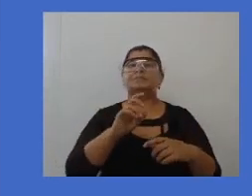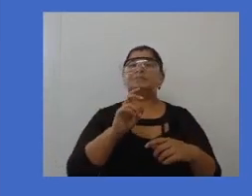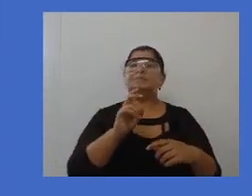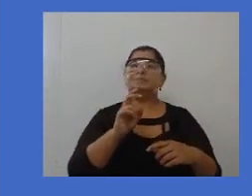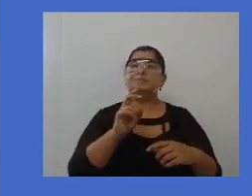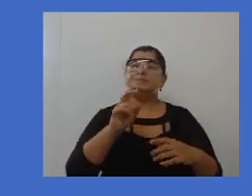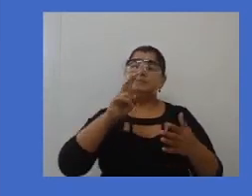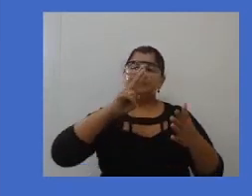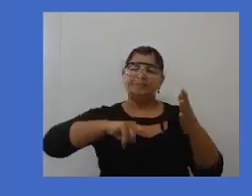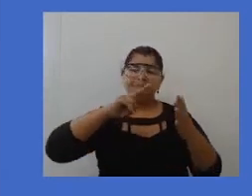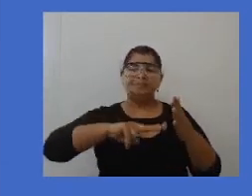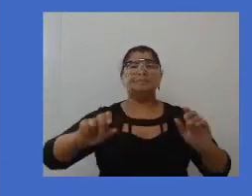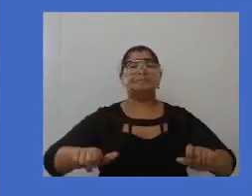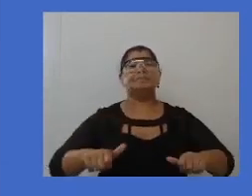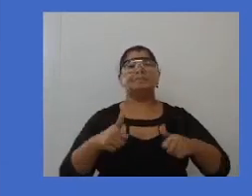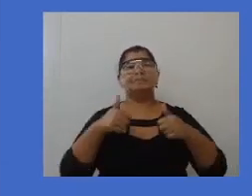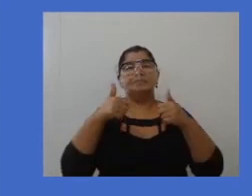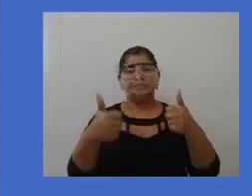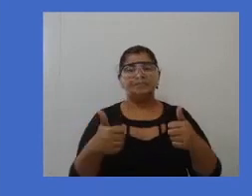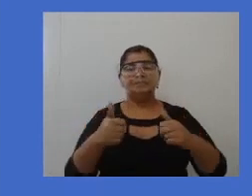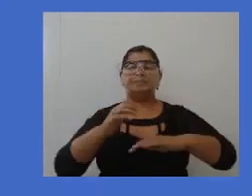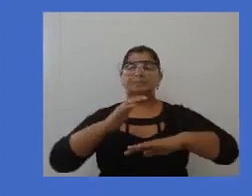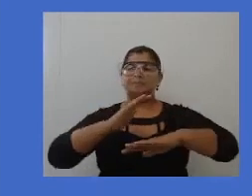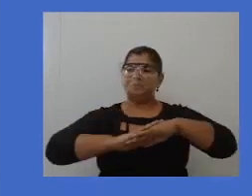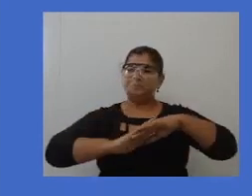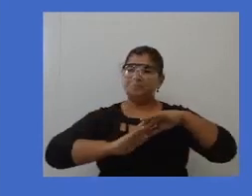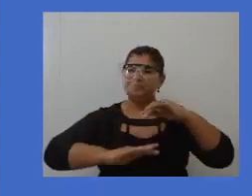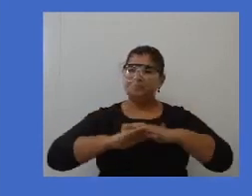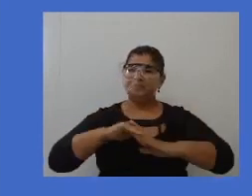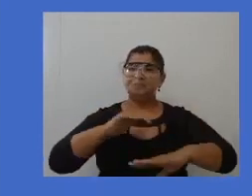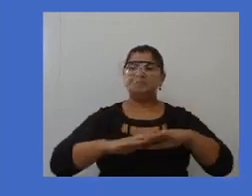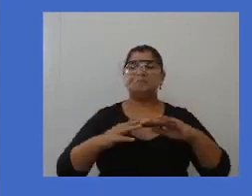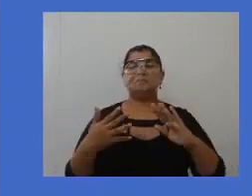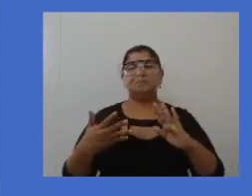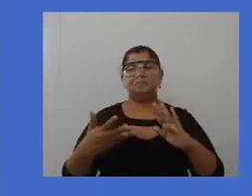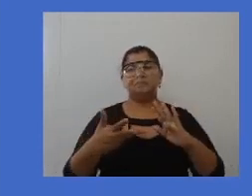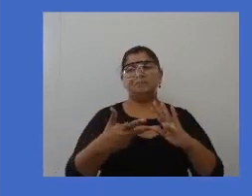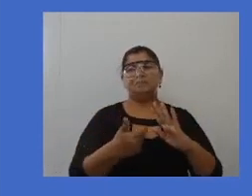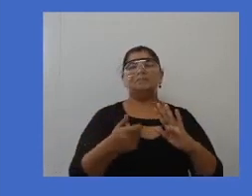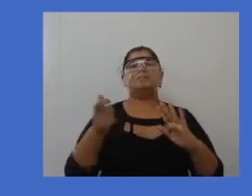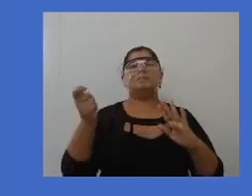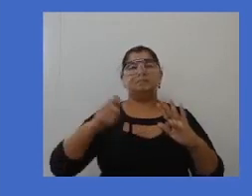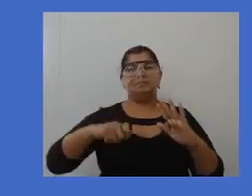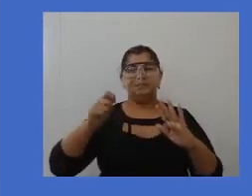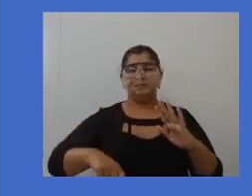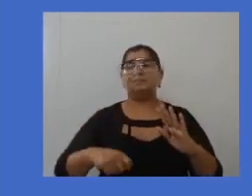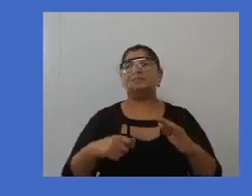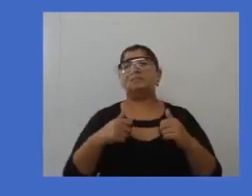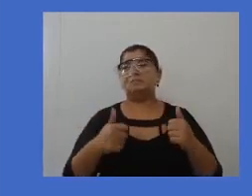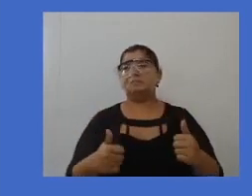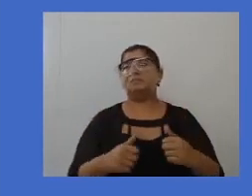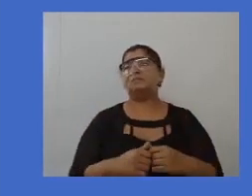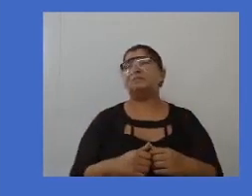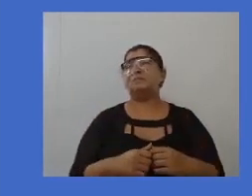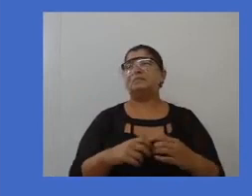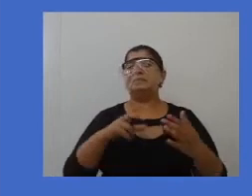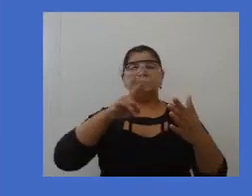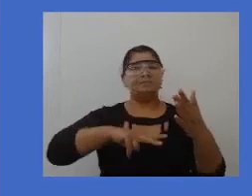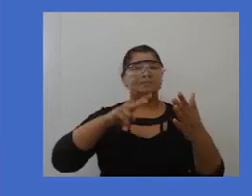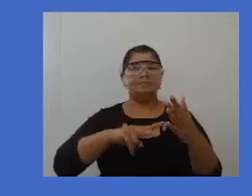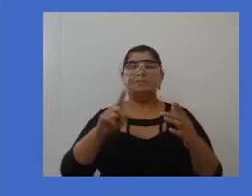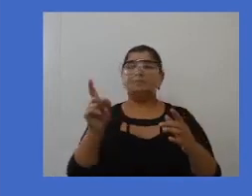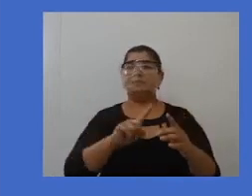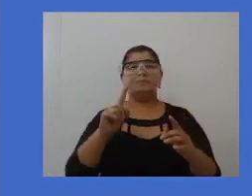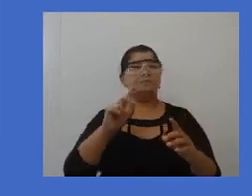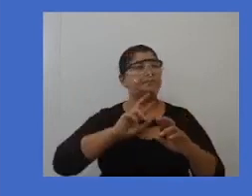vez leitores melhores, proficientes, mais capazes. Vamos lá. Leitura não